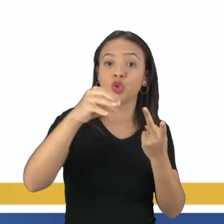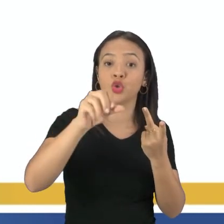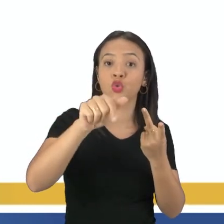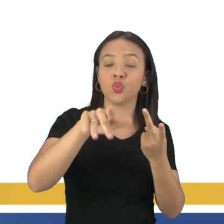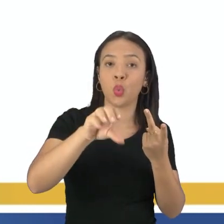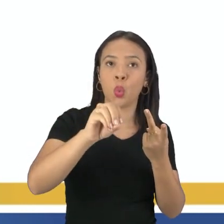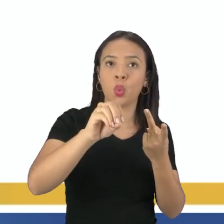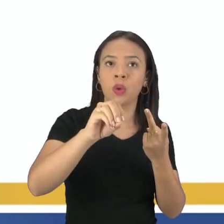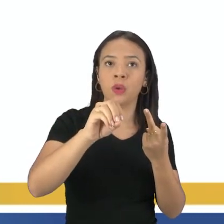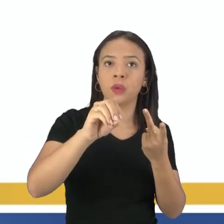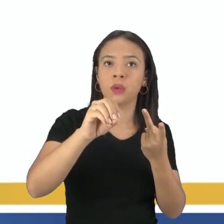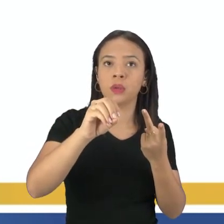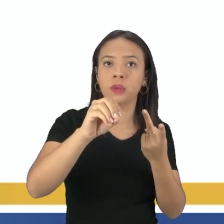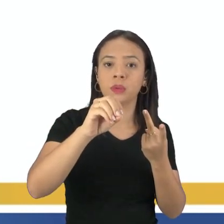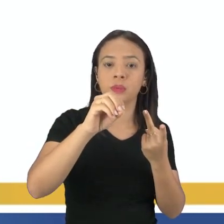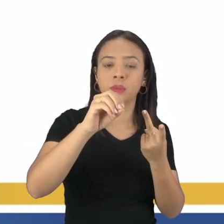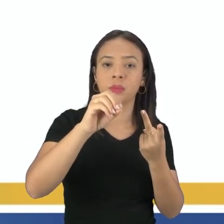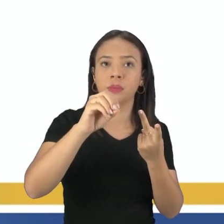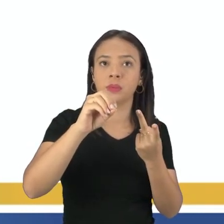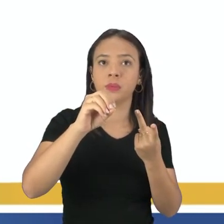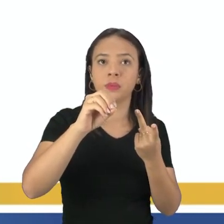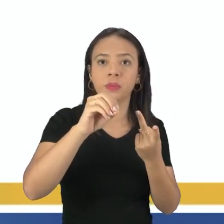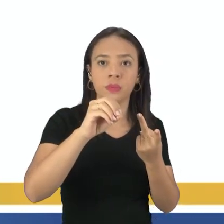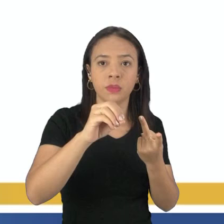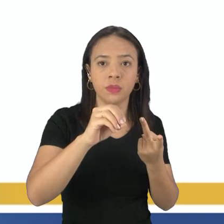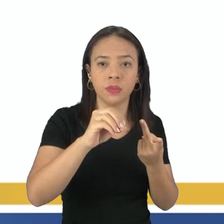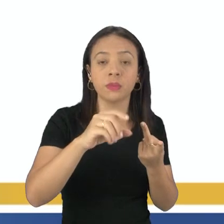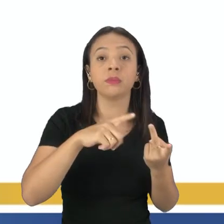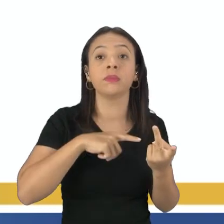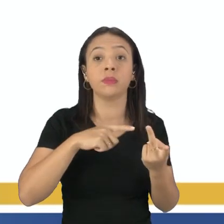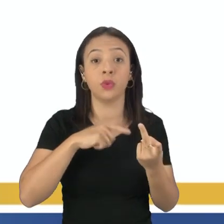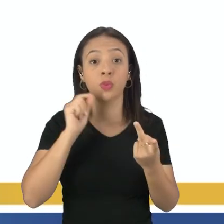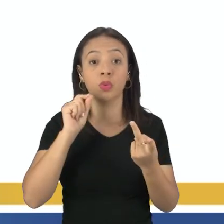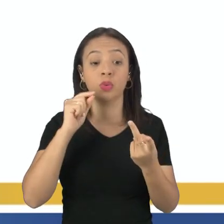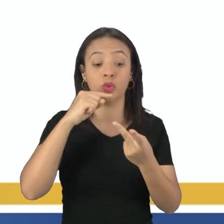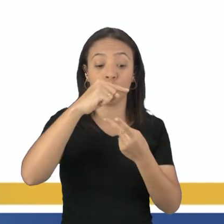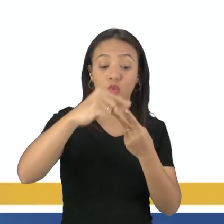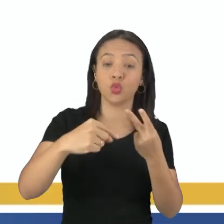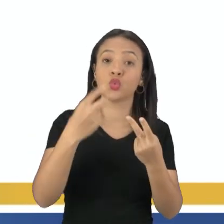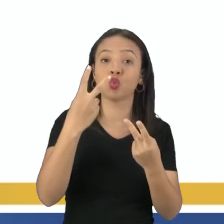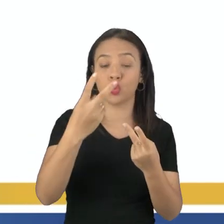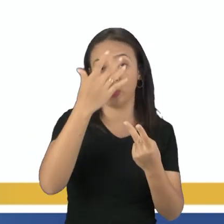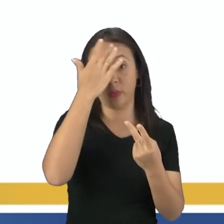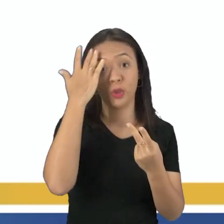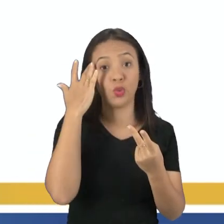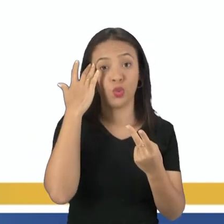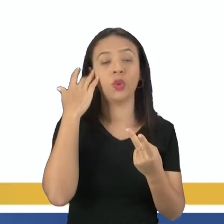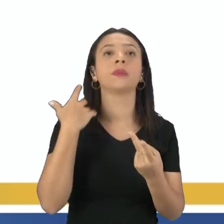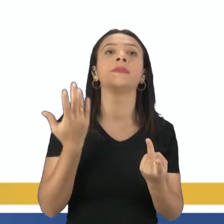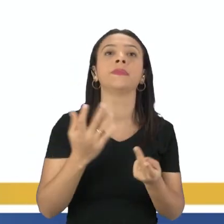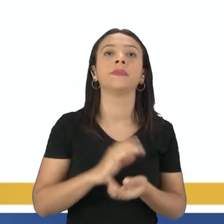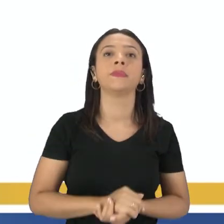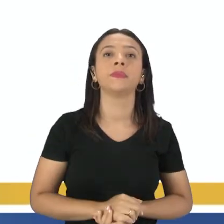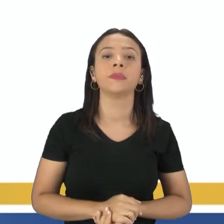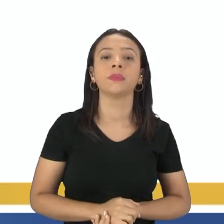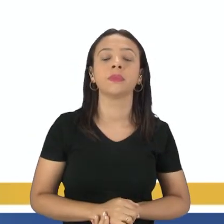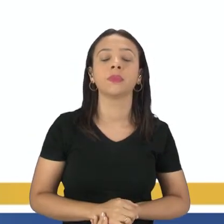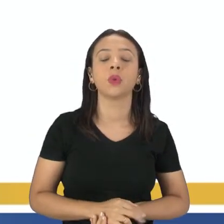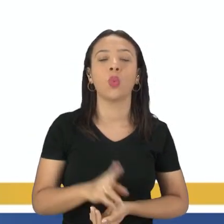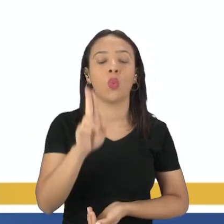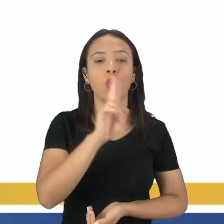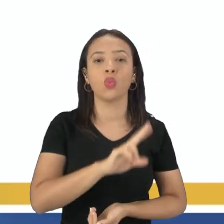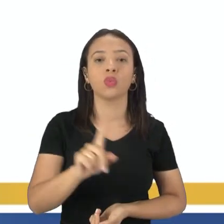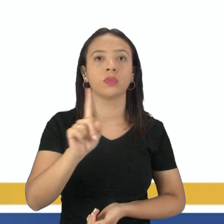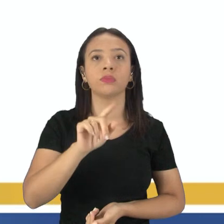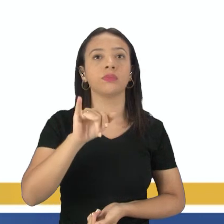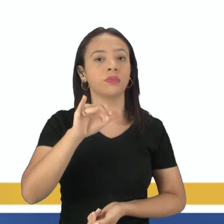plural, Bi Ribeiro e João Baroni. Nós temos aí um plural, nós temos duas pessoas. Então, não acrescentei S.